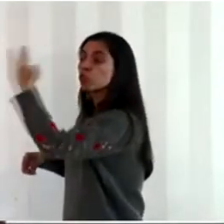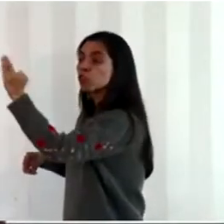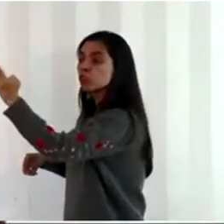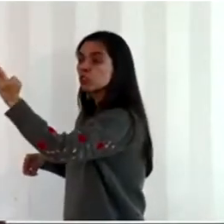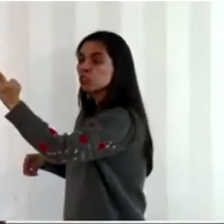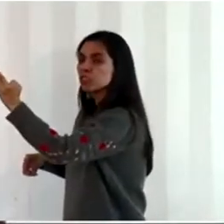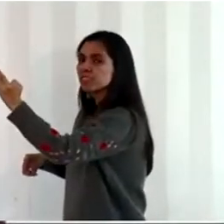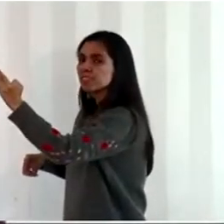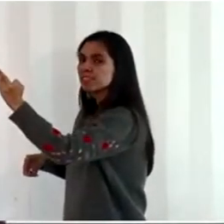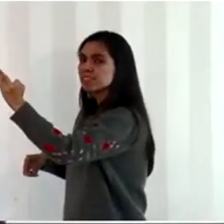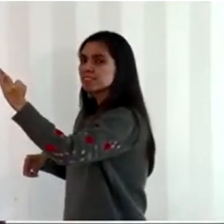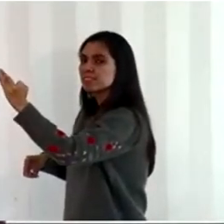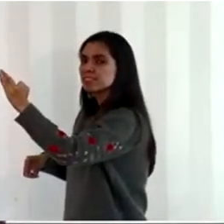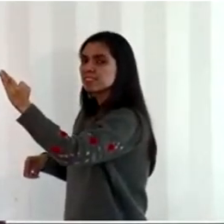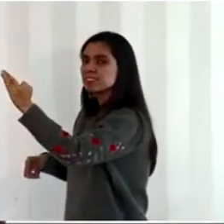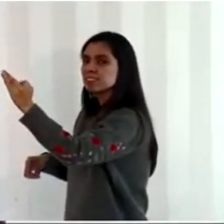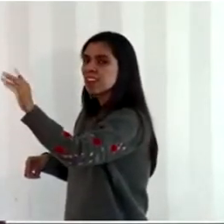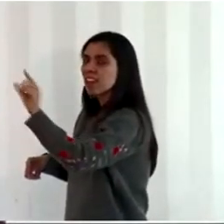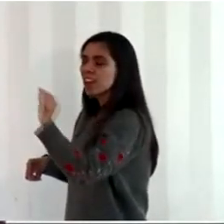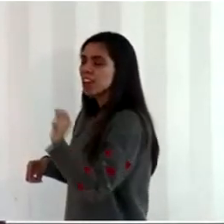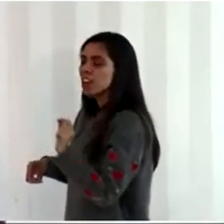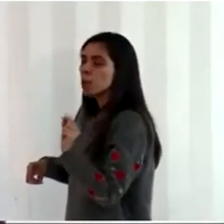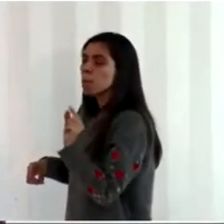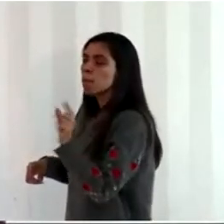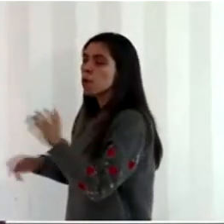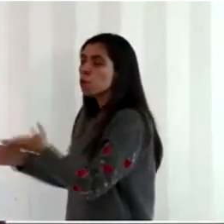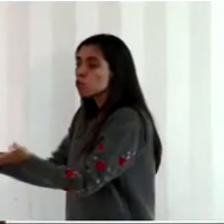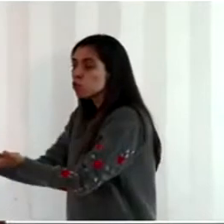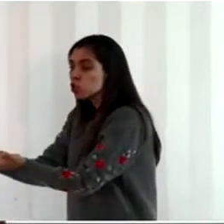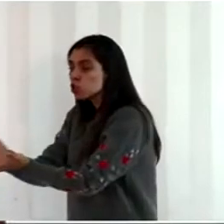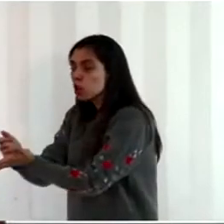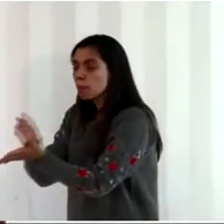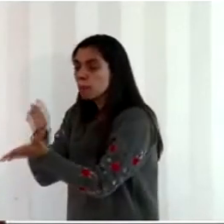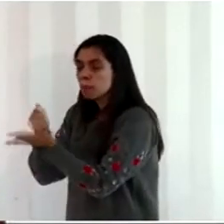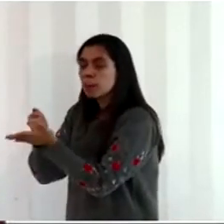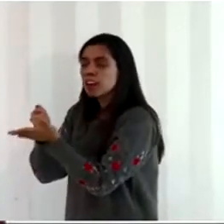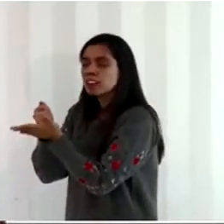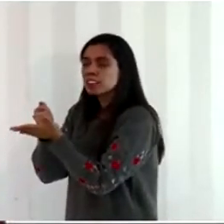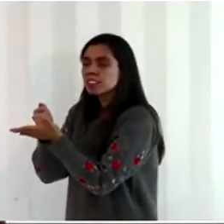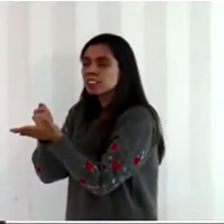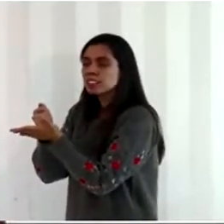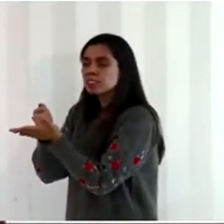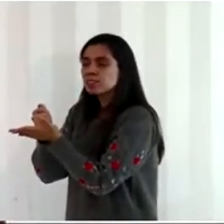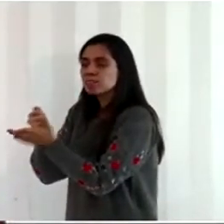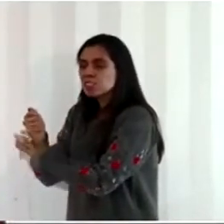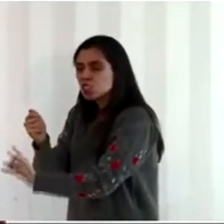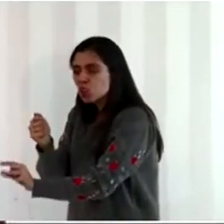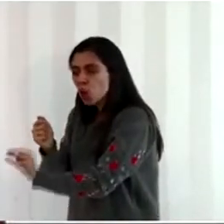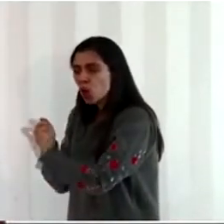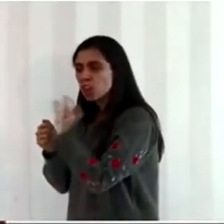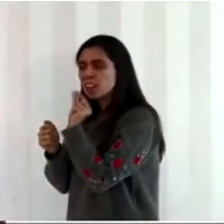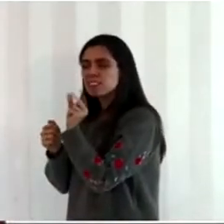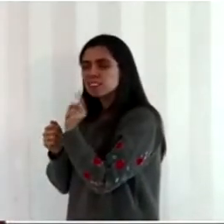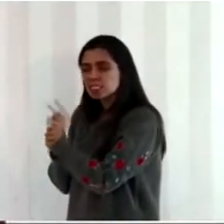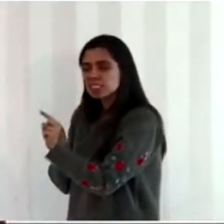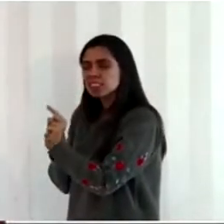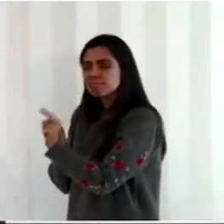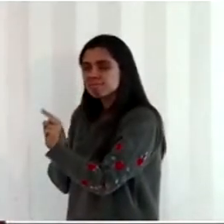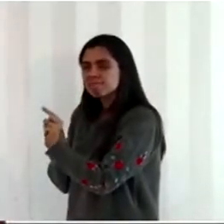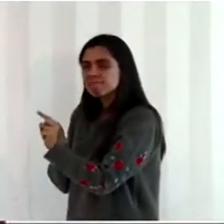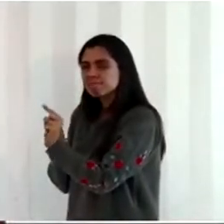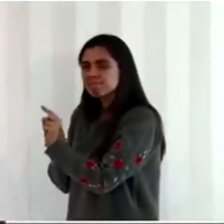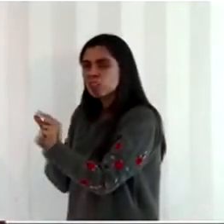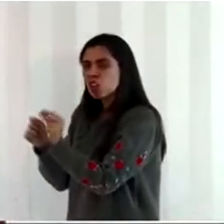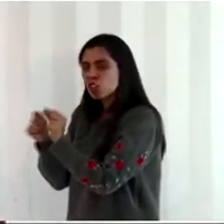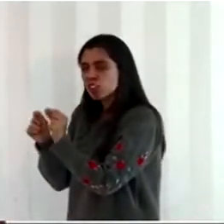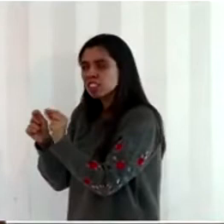dos Exércitos, tomar-te-ei, ó Zorobabel, filho de Salatiel, servo meu, diz o Senhor, e te farei como um